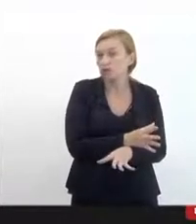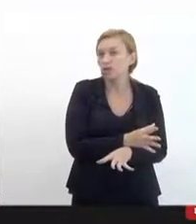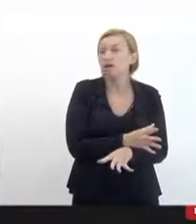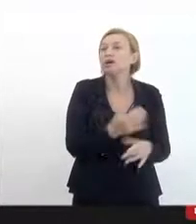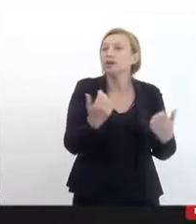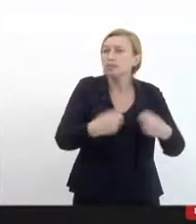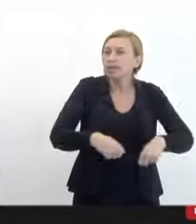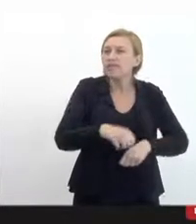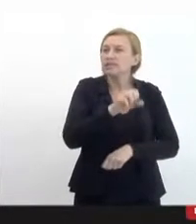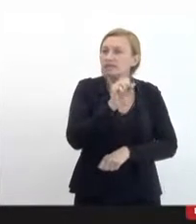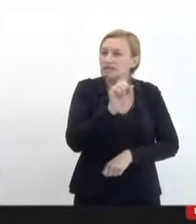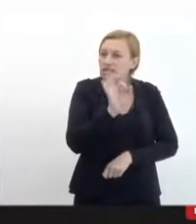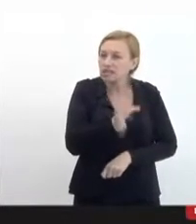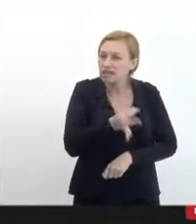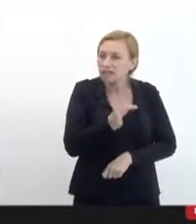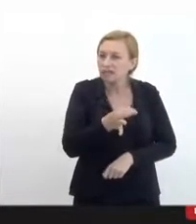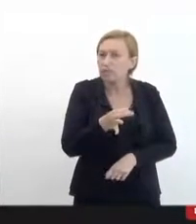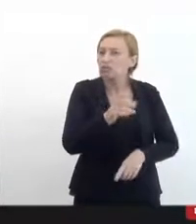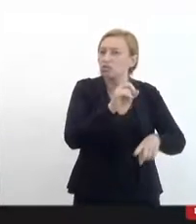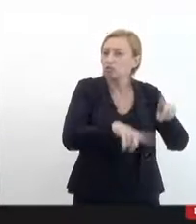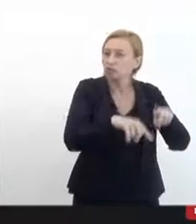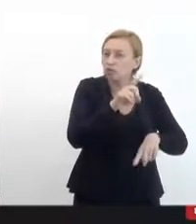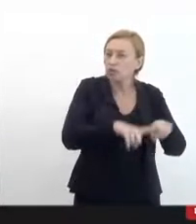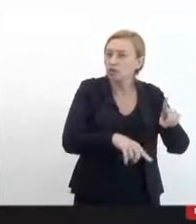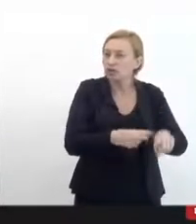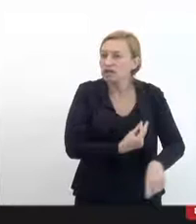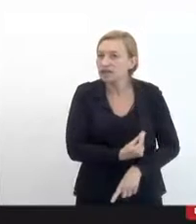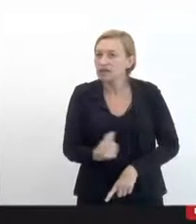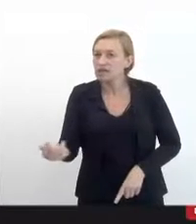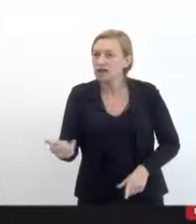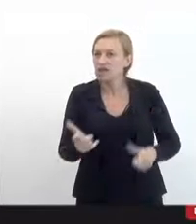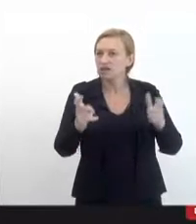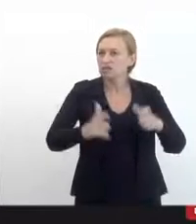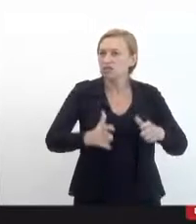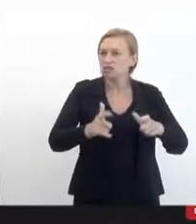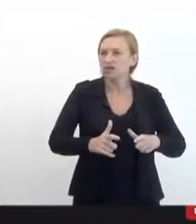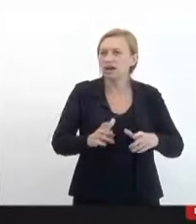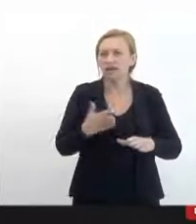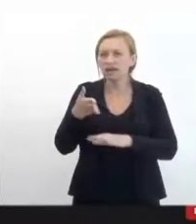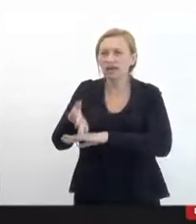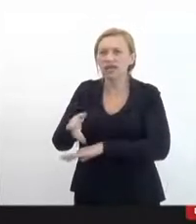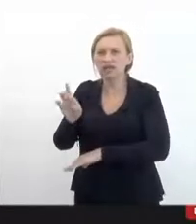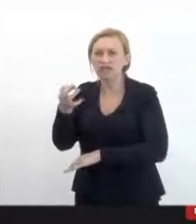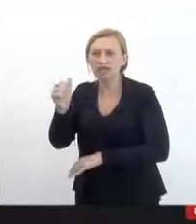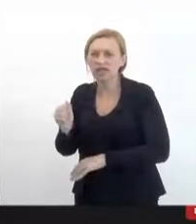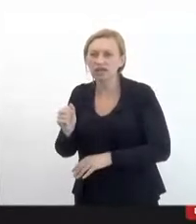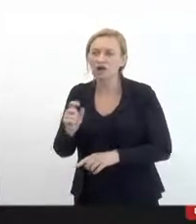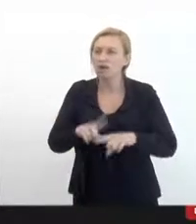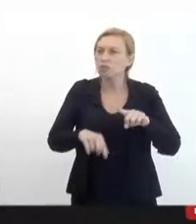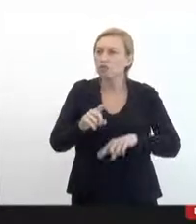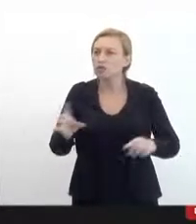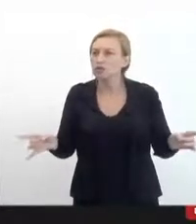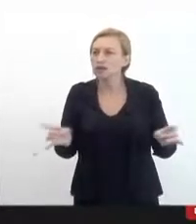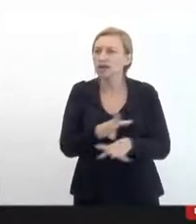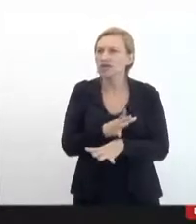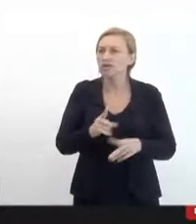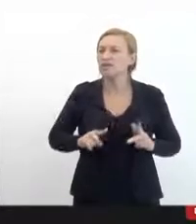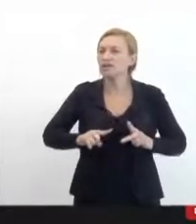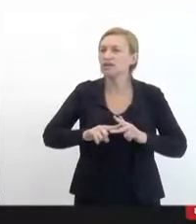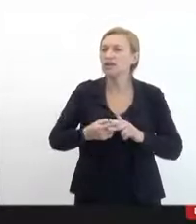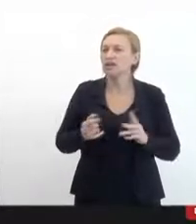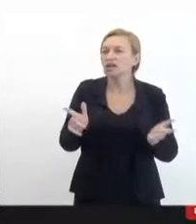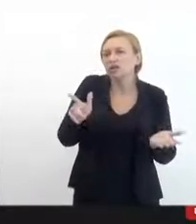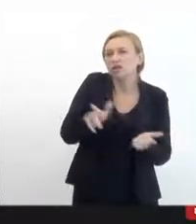precisa necessariamente passar aquele produto, sair de Cabiúnas, entrar numa refinaria e, posteriormente, o produto acabado ele vai ser tributado regularmente, vai